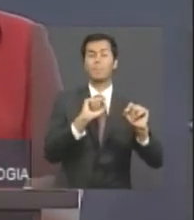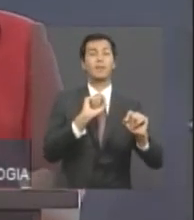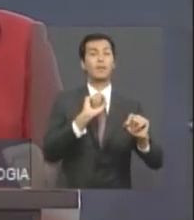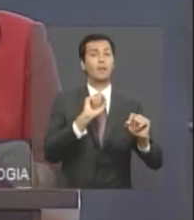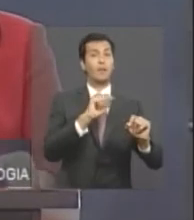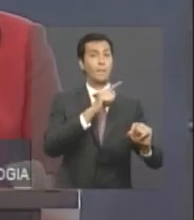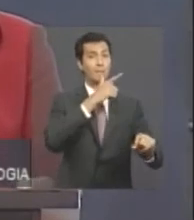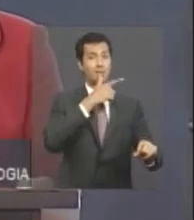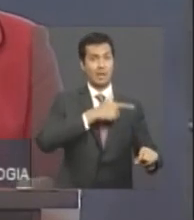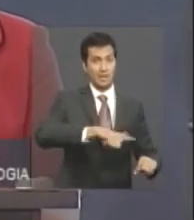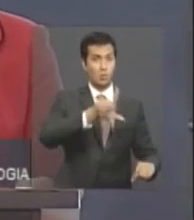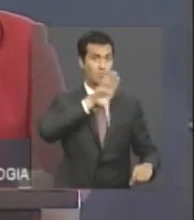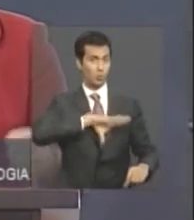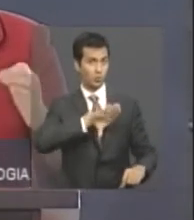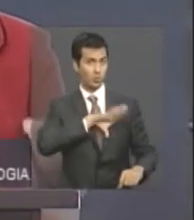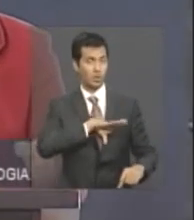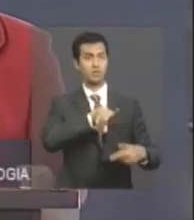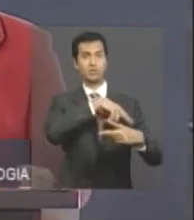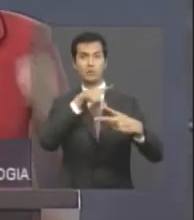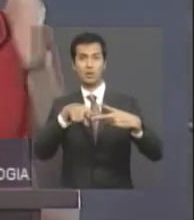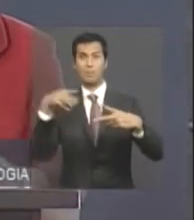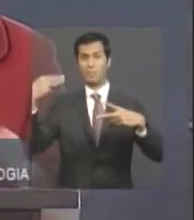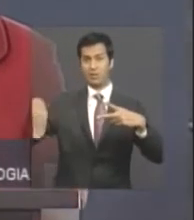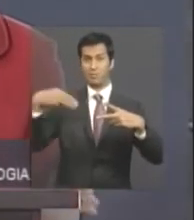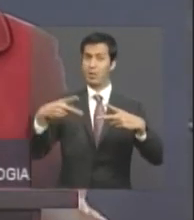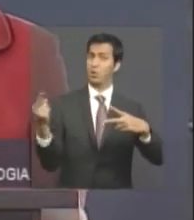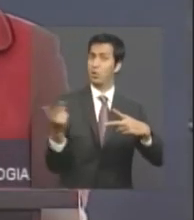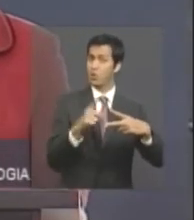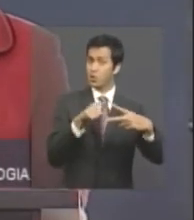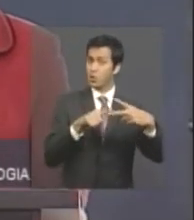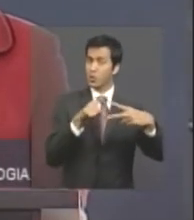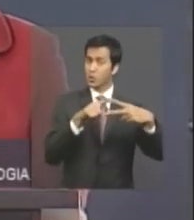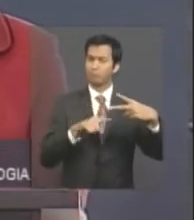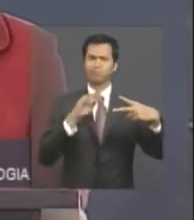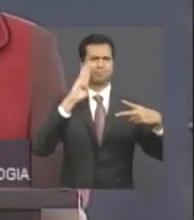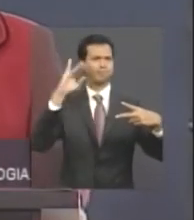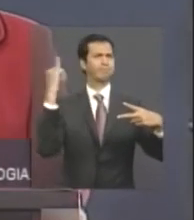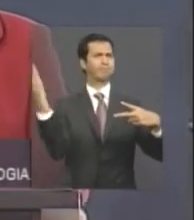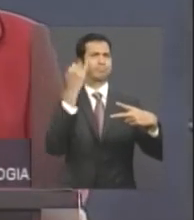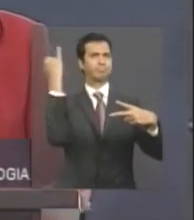essenciais para se produzir ciência em qualquer lugar do mundo.